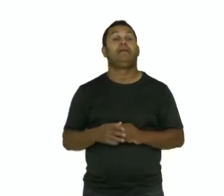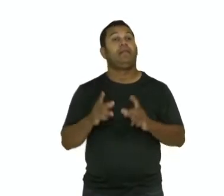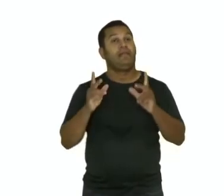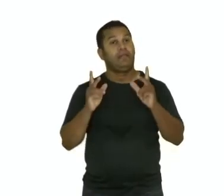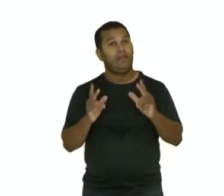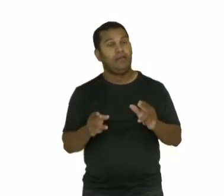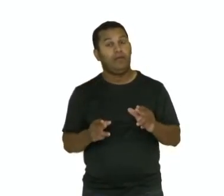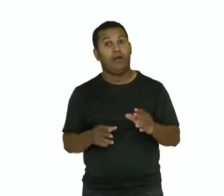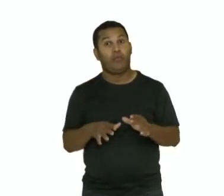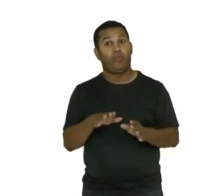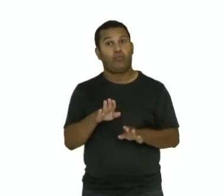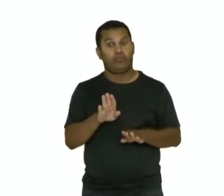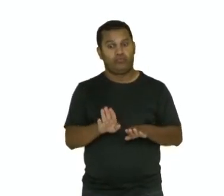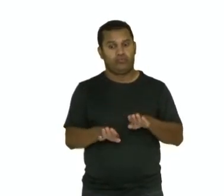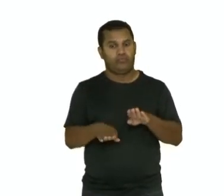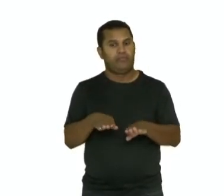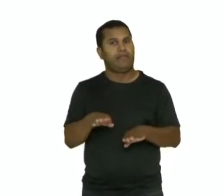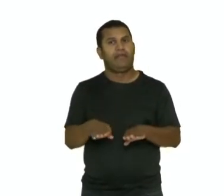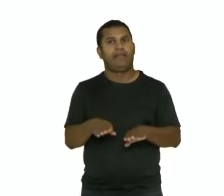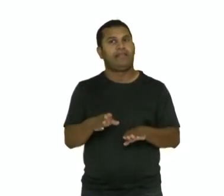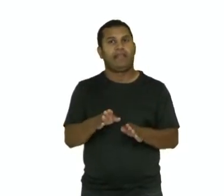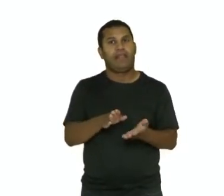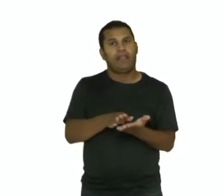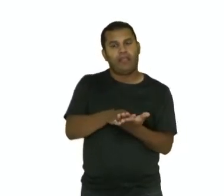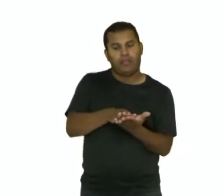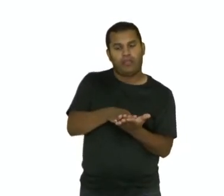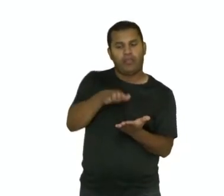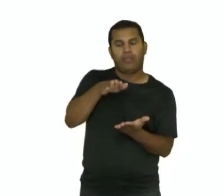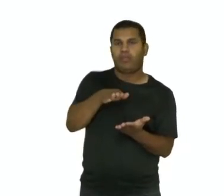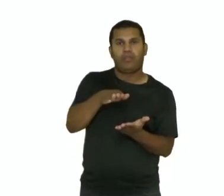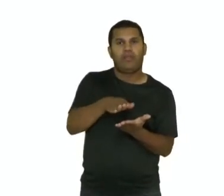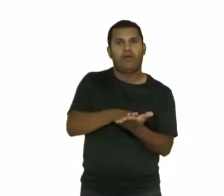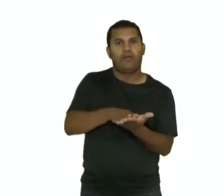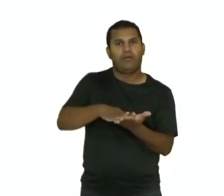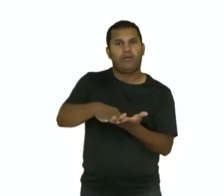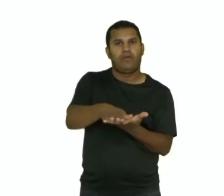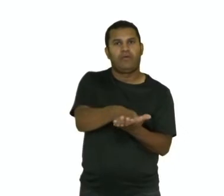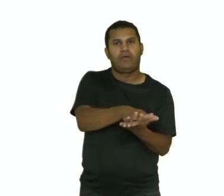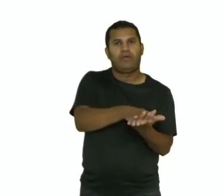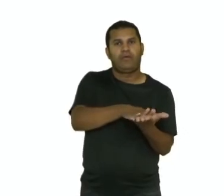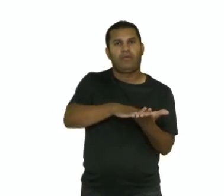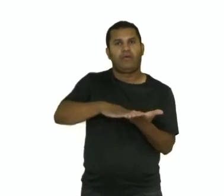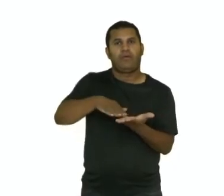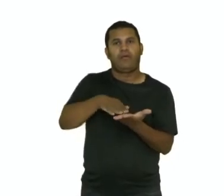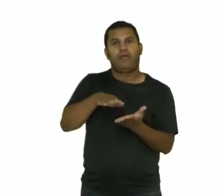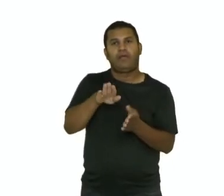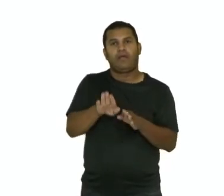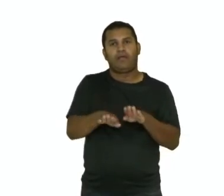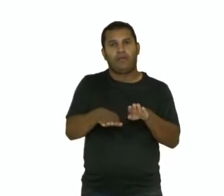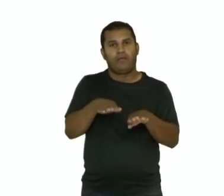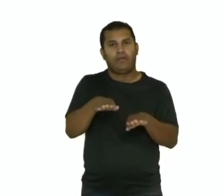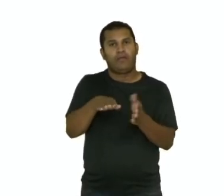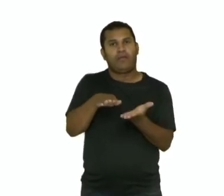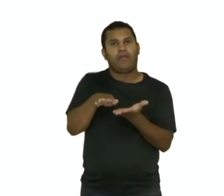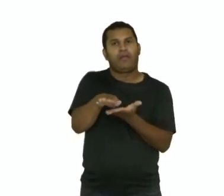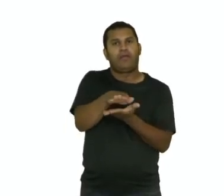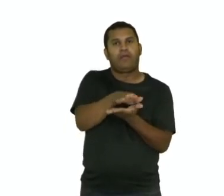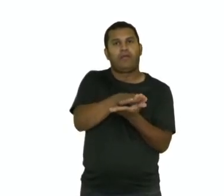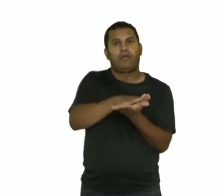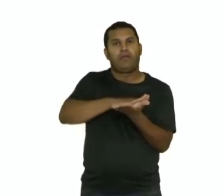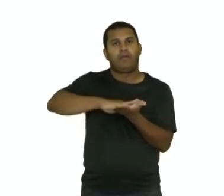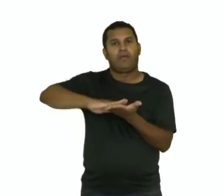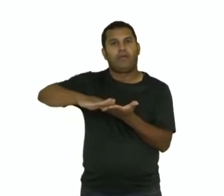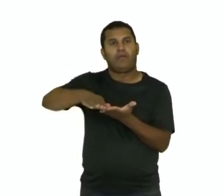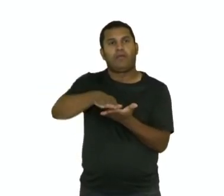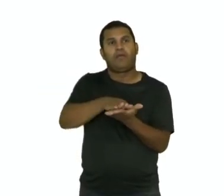dos chãos. Então, como nós vimos já em diversas outras danças latinas, e nós conseguimos ver por esse videozinho aqui, os pés eles